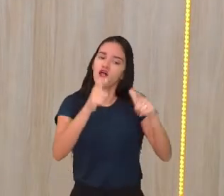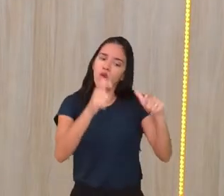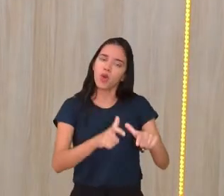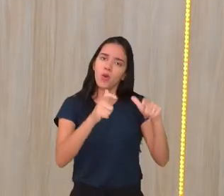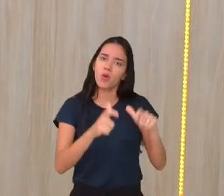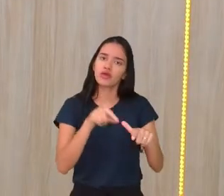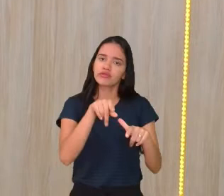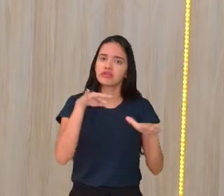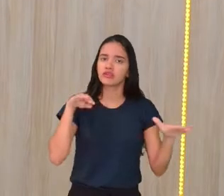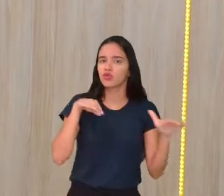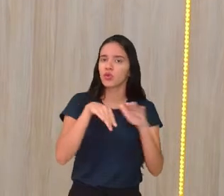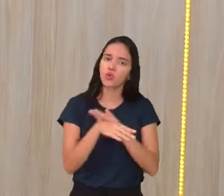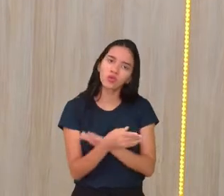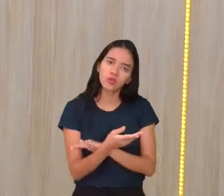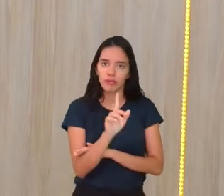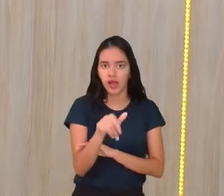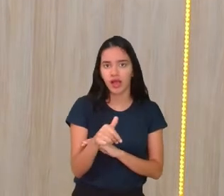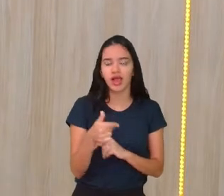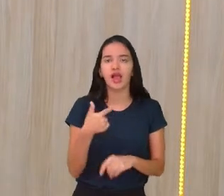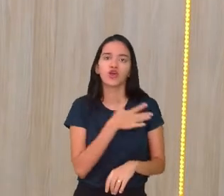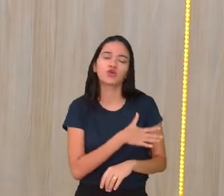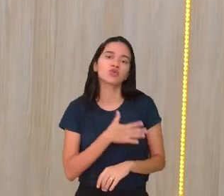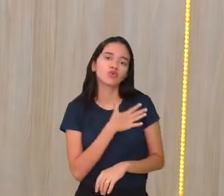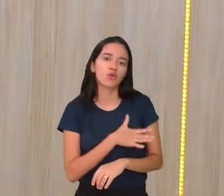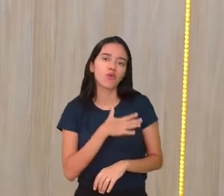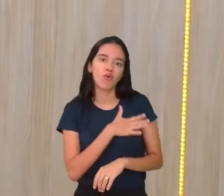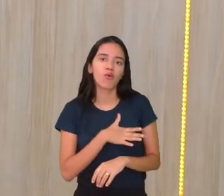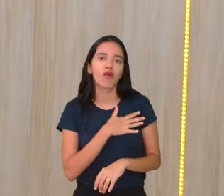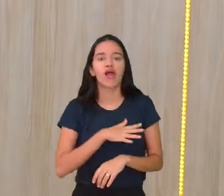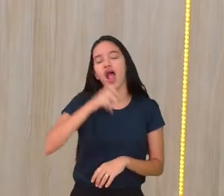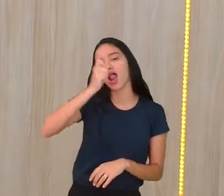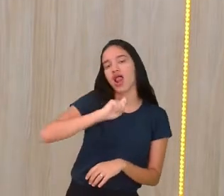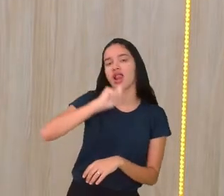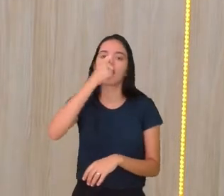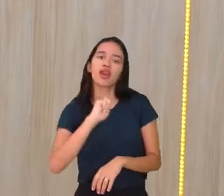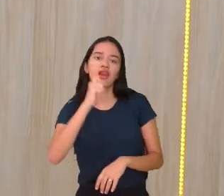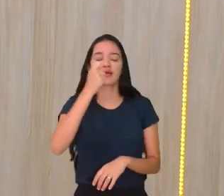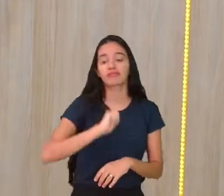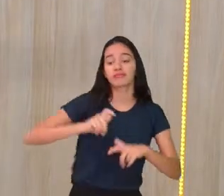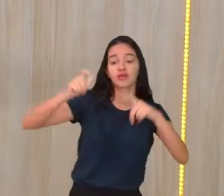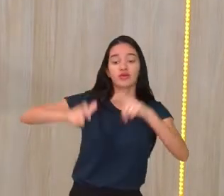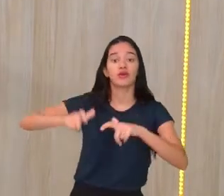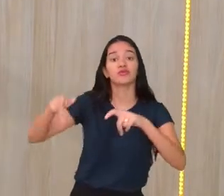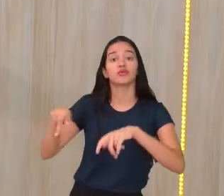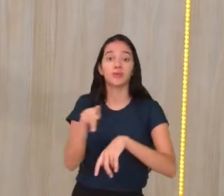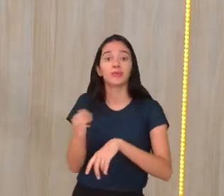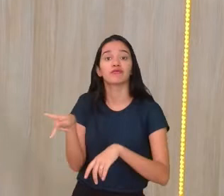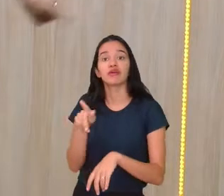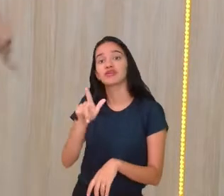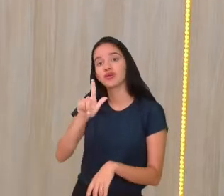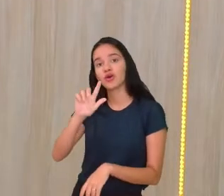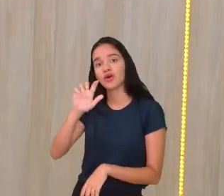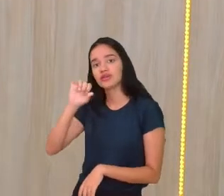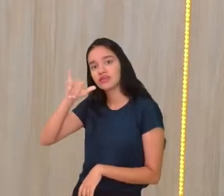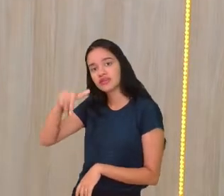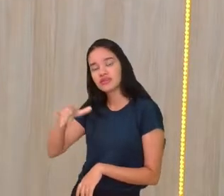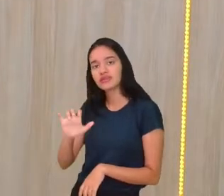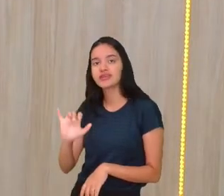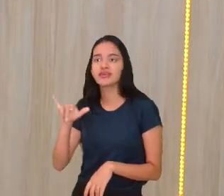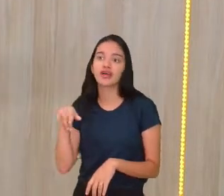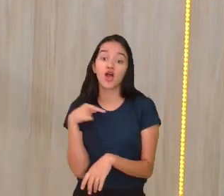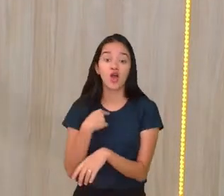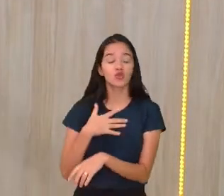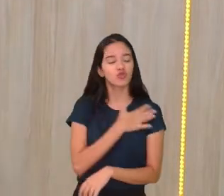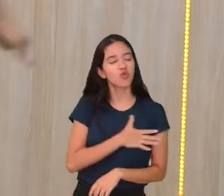que você costuma... Eu só gosto de chupar picolé na barraca do professor Giorgio. Opa! Eu só gosto de